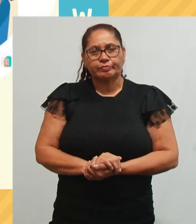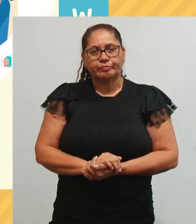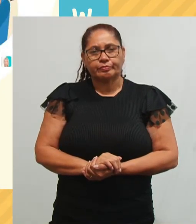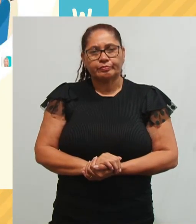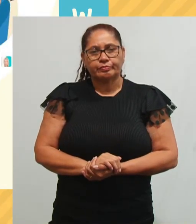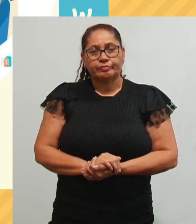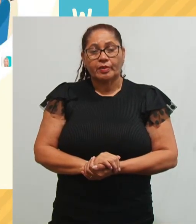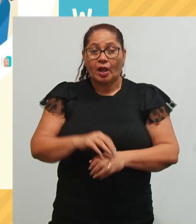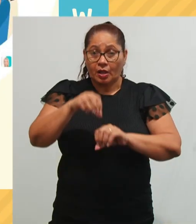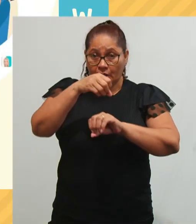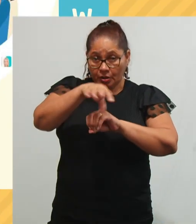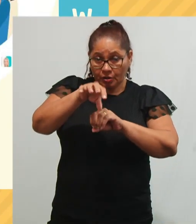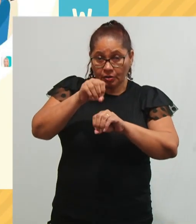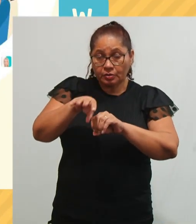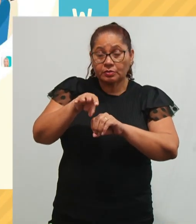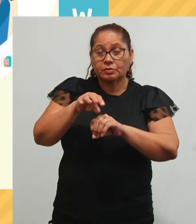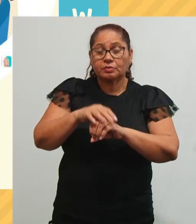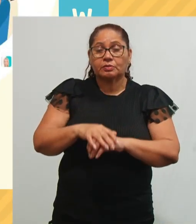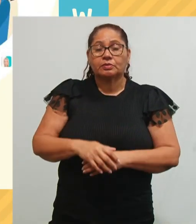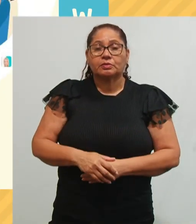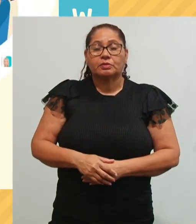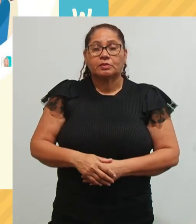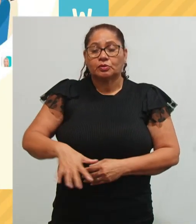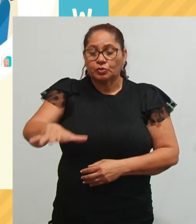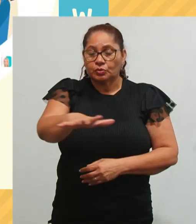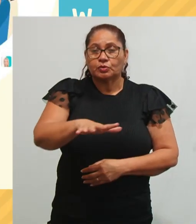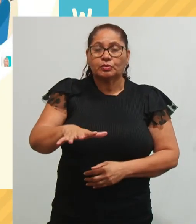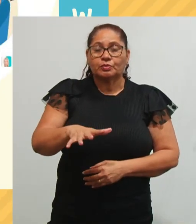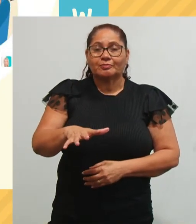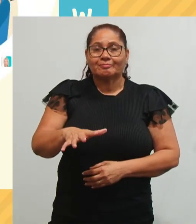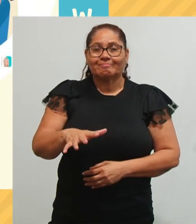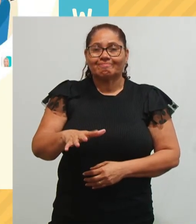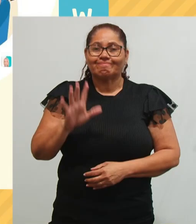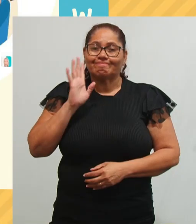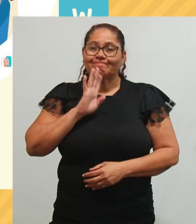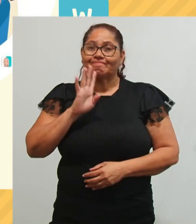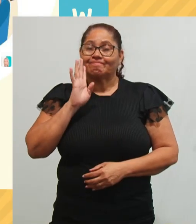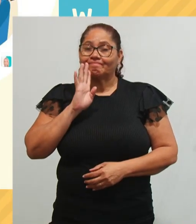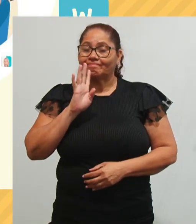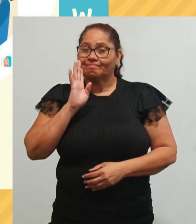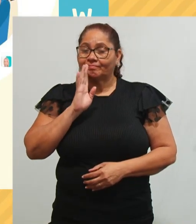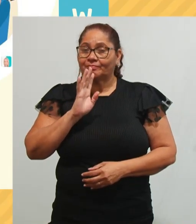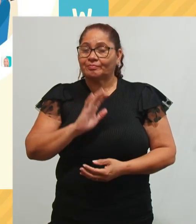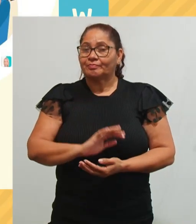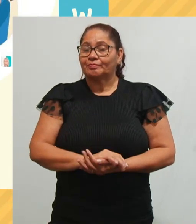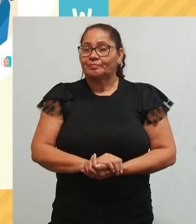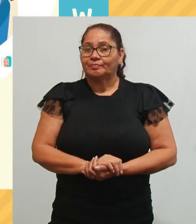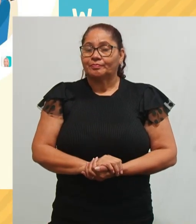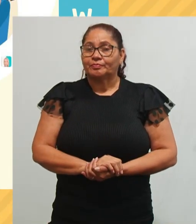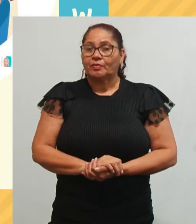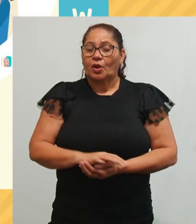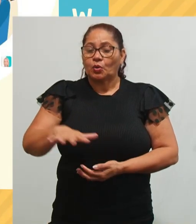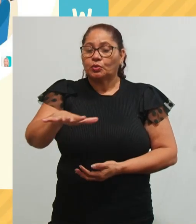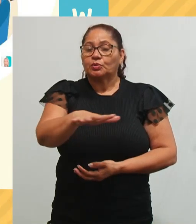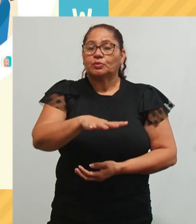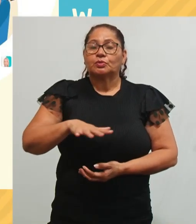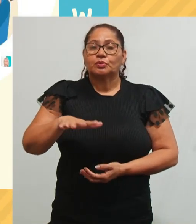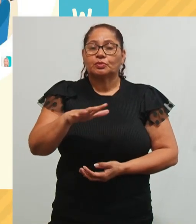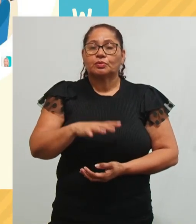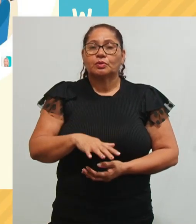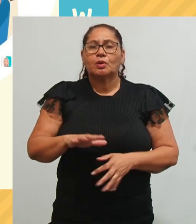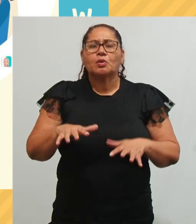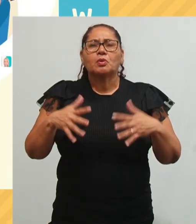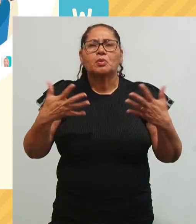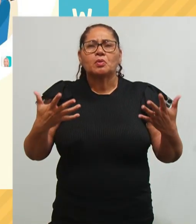Fica ainda a dica, né? Torne o espaço atrativo. O que é tornar o espaço atrativo? Tornar o espaço atrativo é o